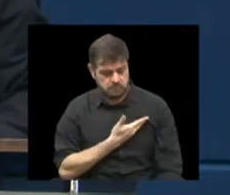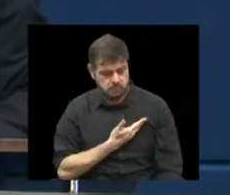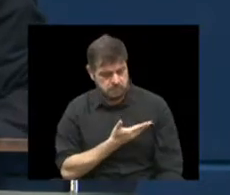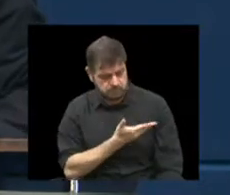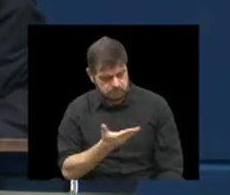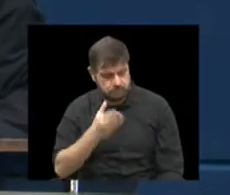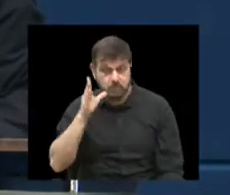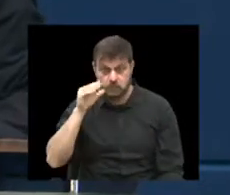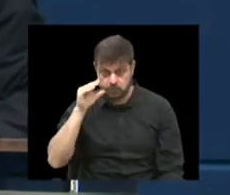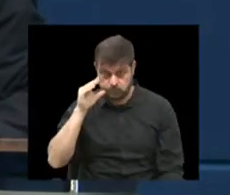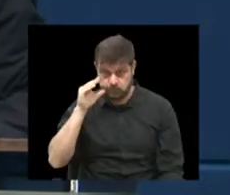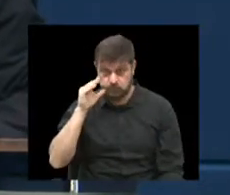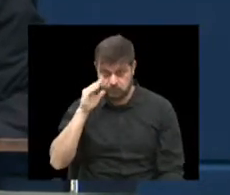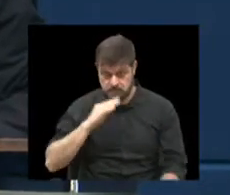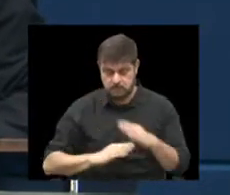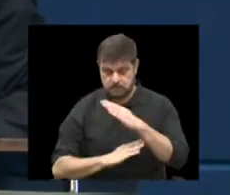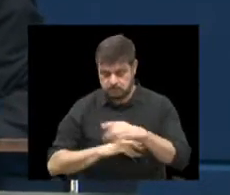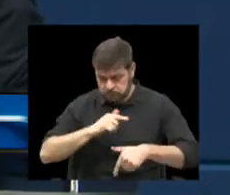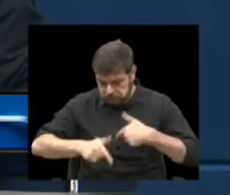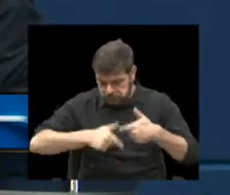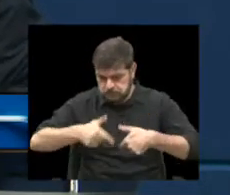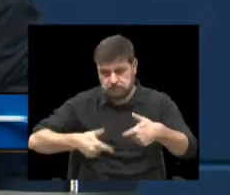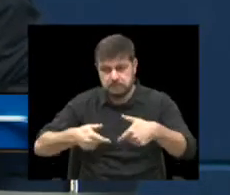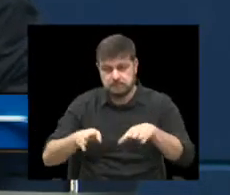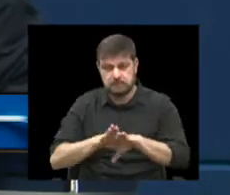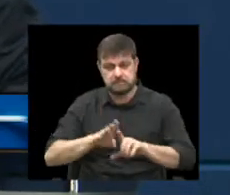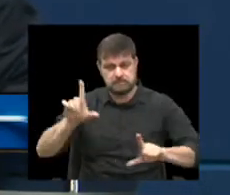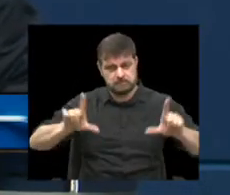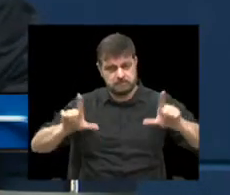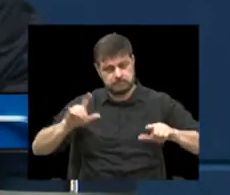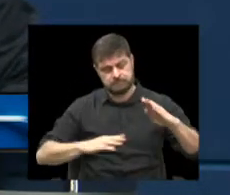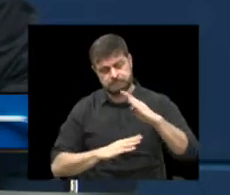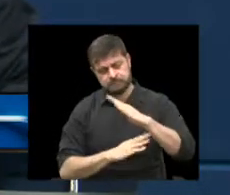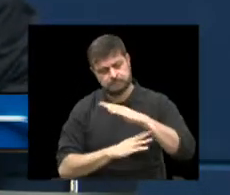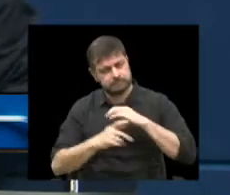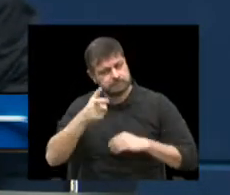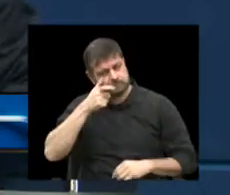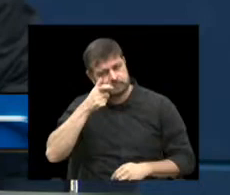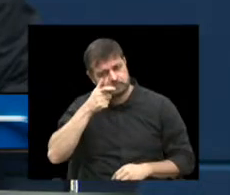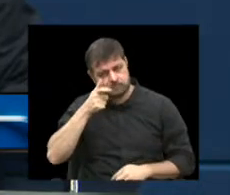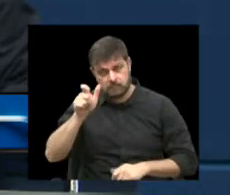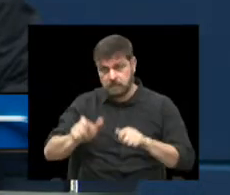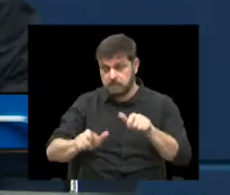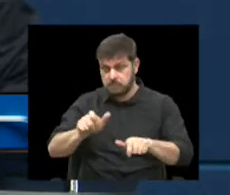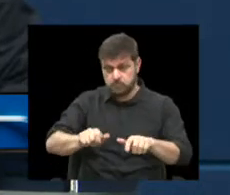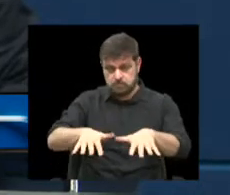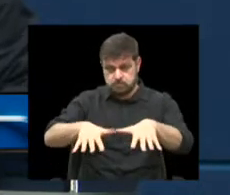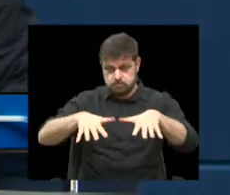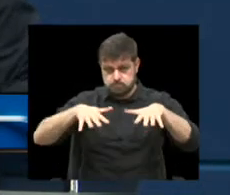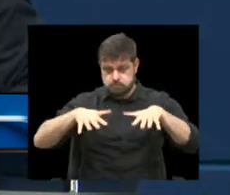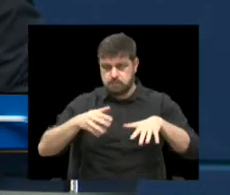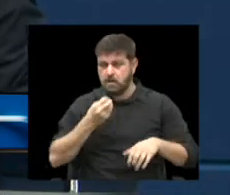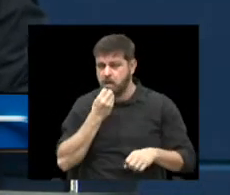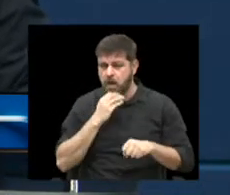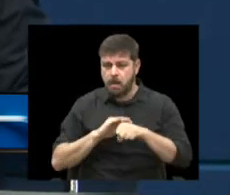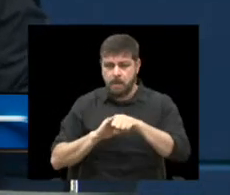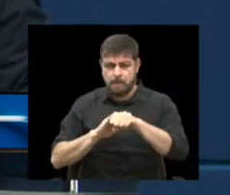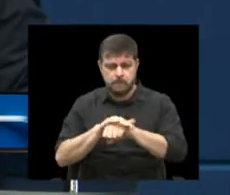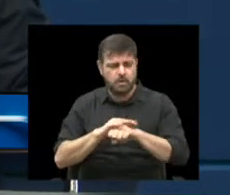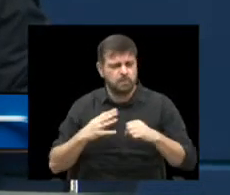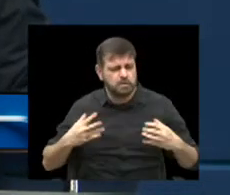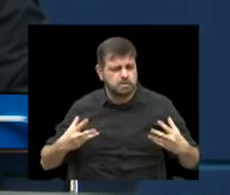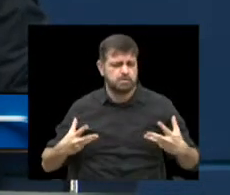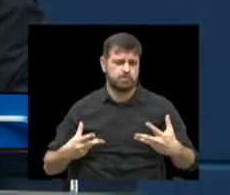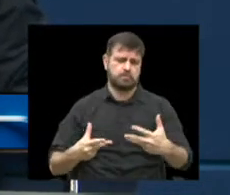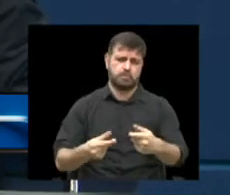do Legislativo que aqui estão trabalhando, público que nos assiste pela TV Câmara e público aqui presente, meu boa noite. Venho